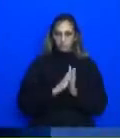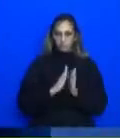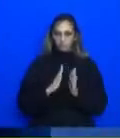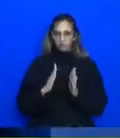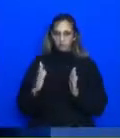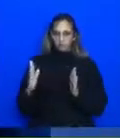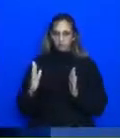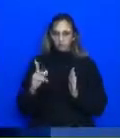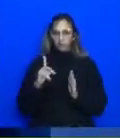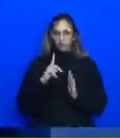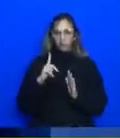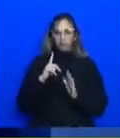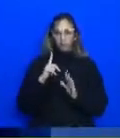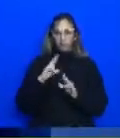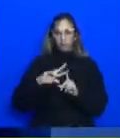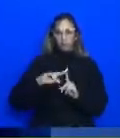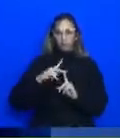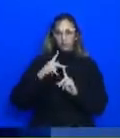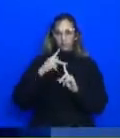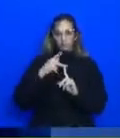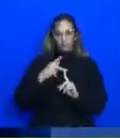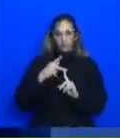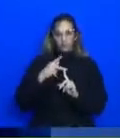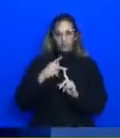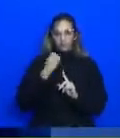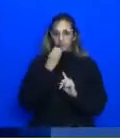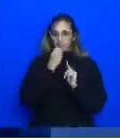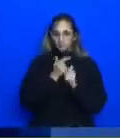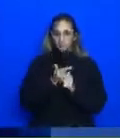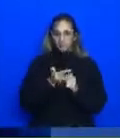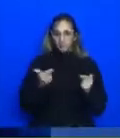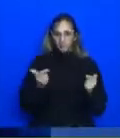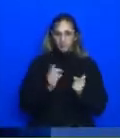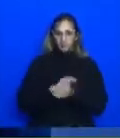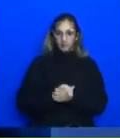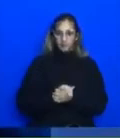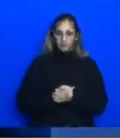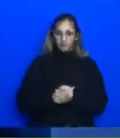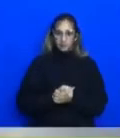Super 7 tem dupla cena. Fez sua aposta, boa sorte.